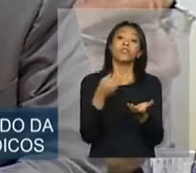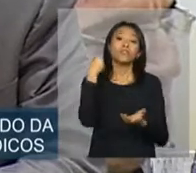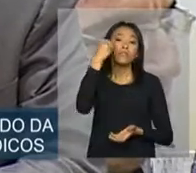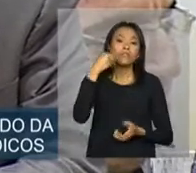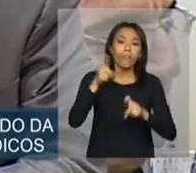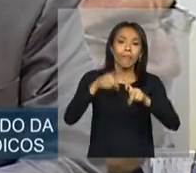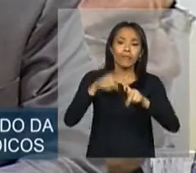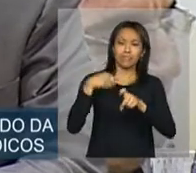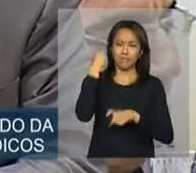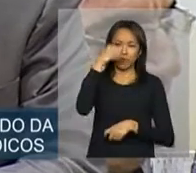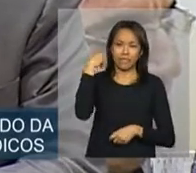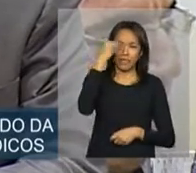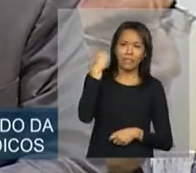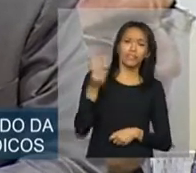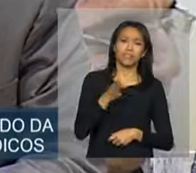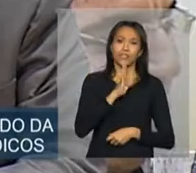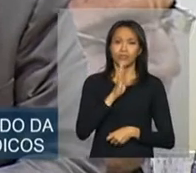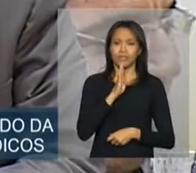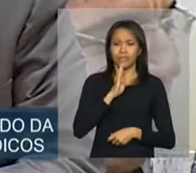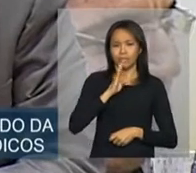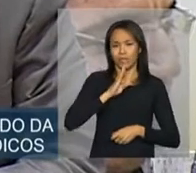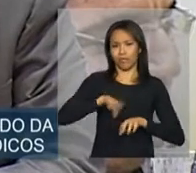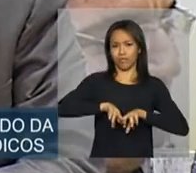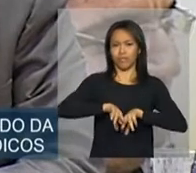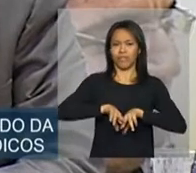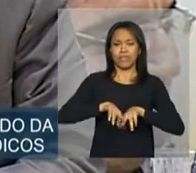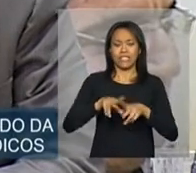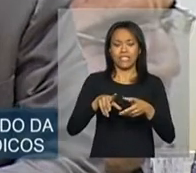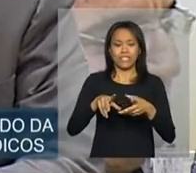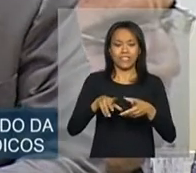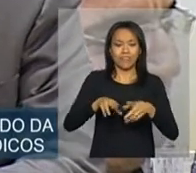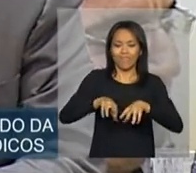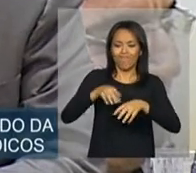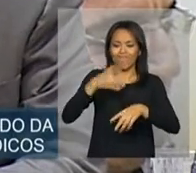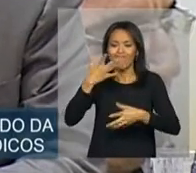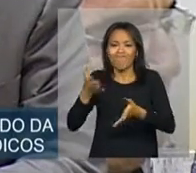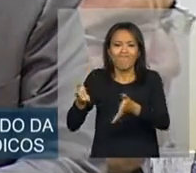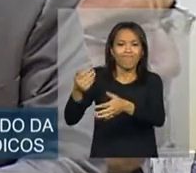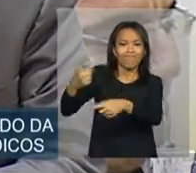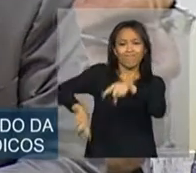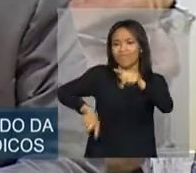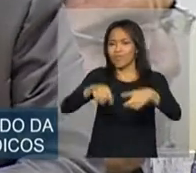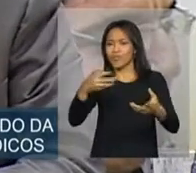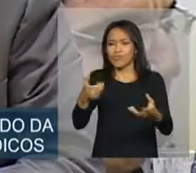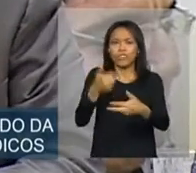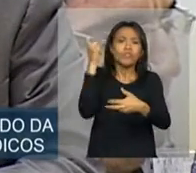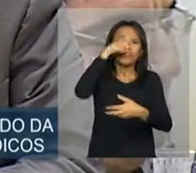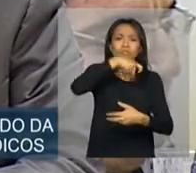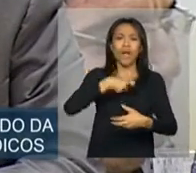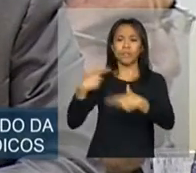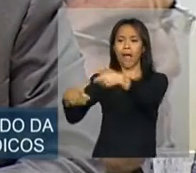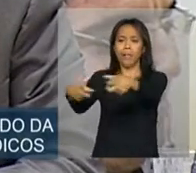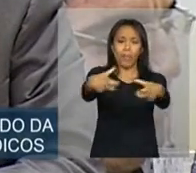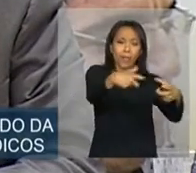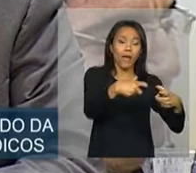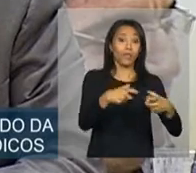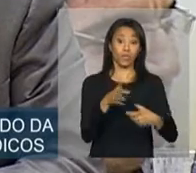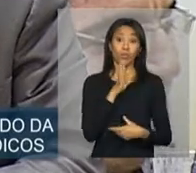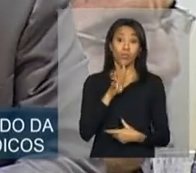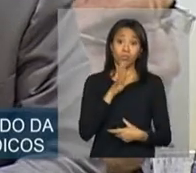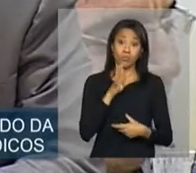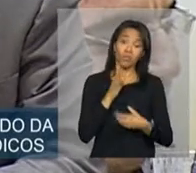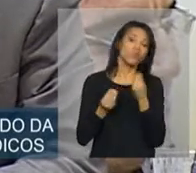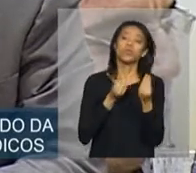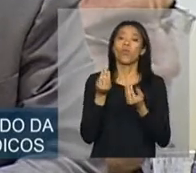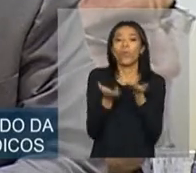experiência e atuação em áreas de extrema vulnerabilidade social que sejam especialista o seu da família atenção